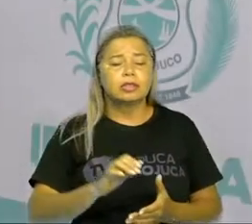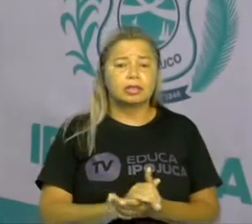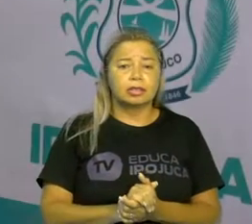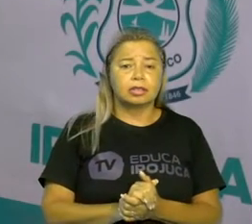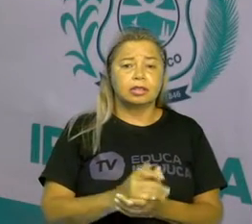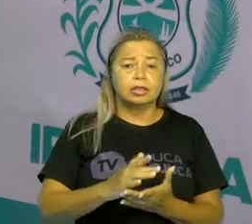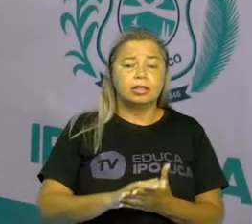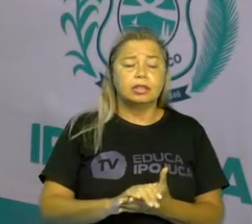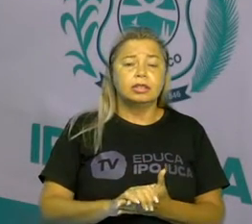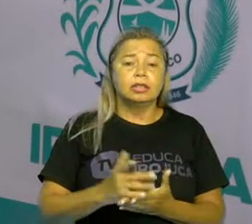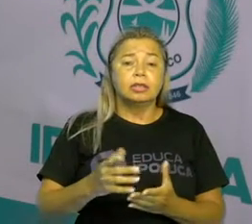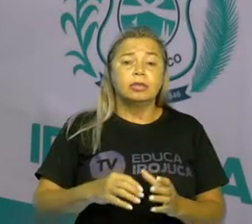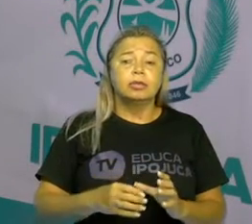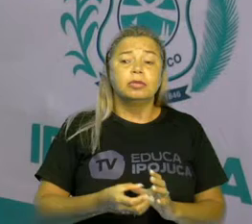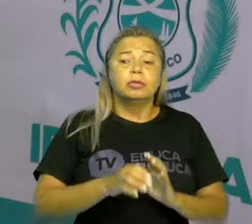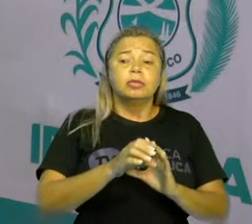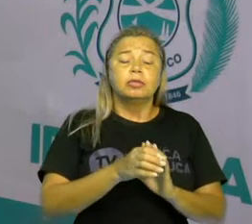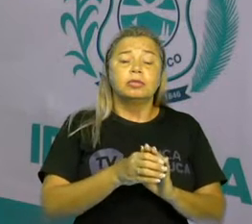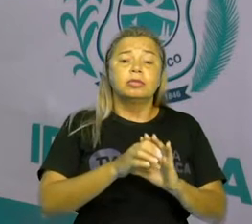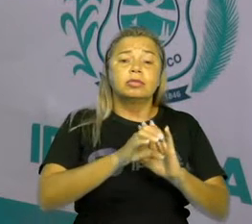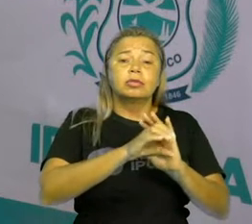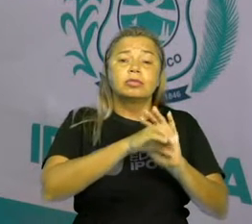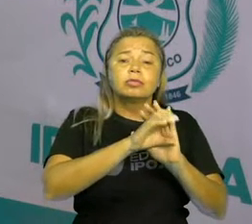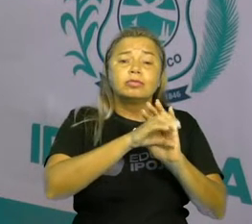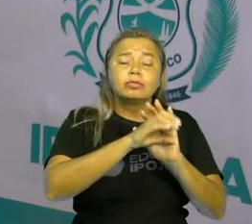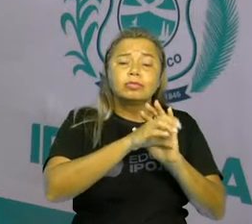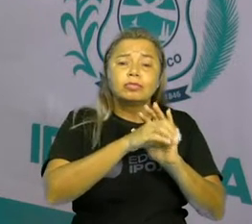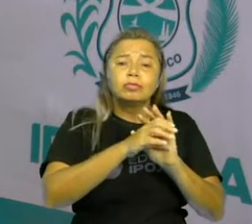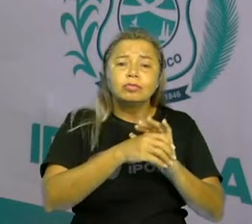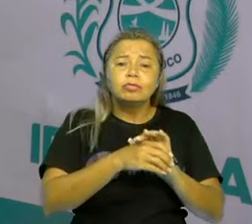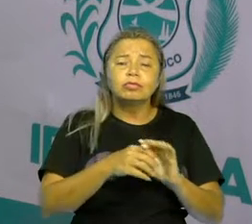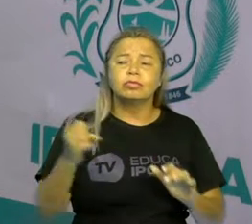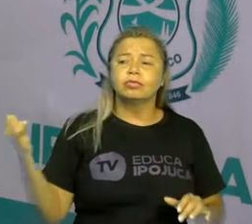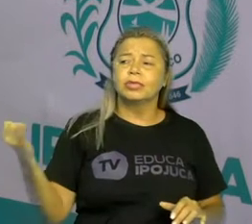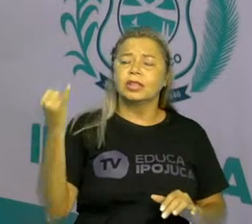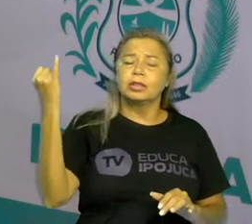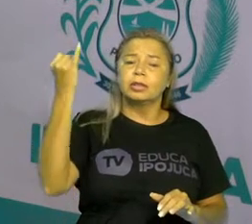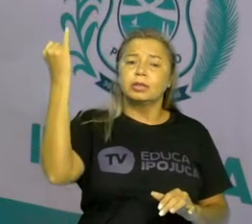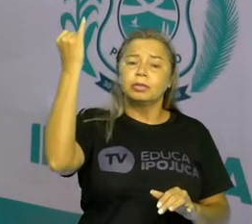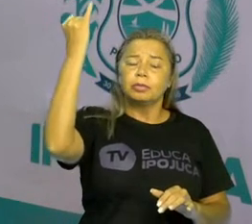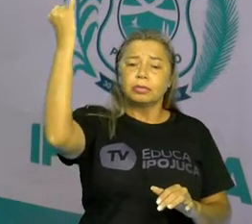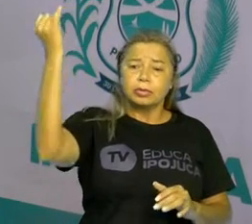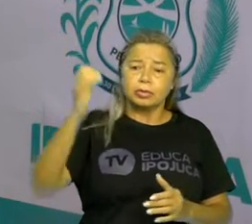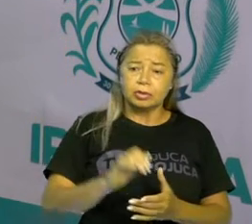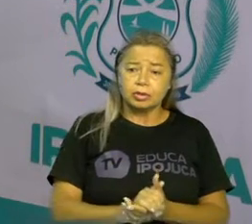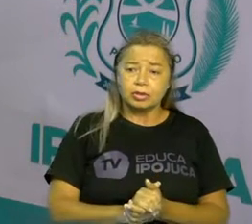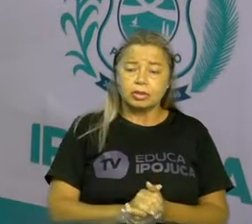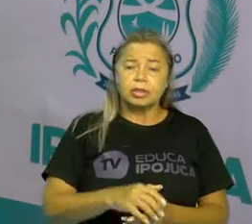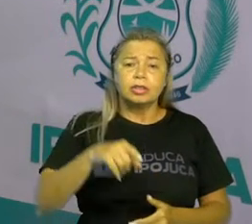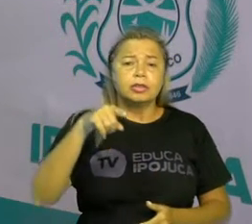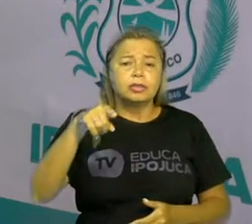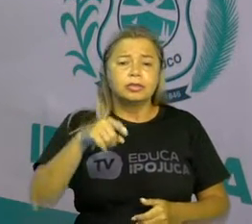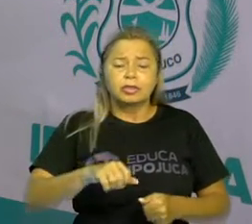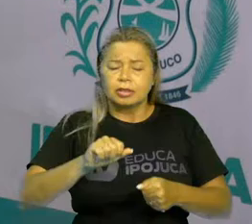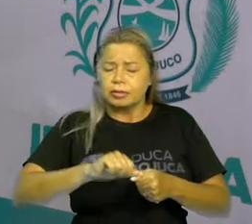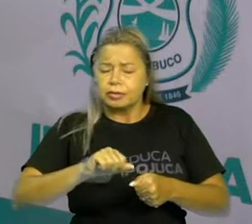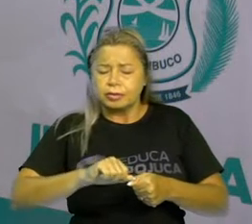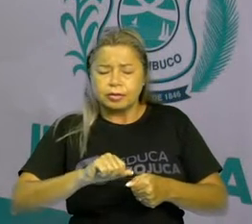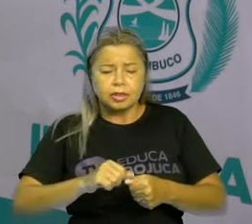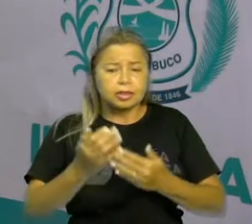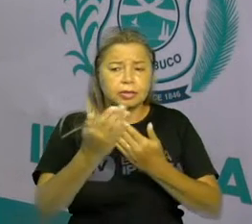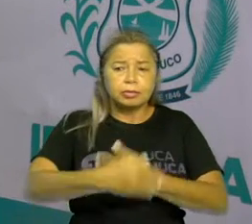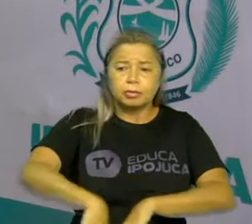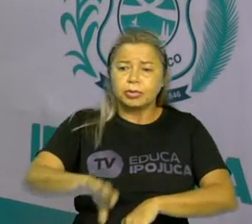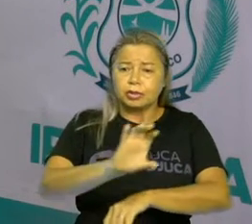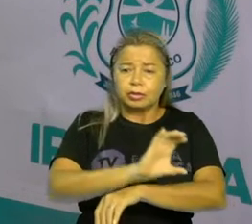assim, usual nas aulas de inglês que qualquer concurso que você vá fazer no futuro, um Enem ou qualquer outra